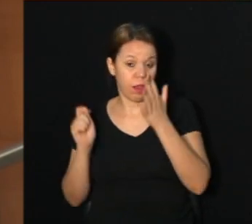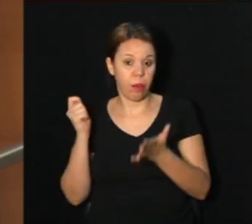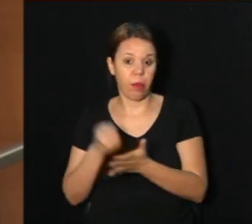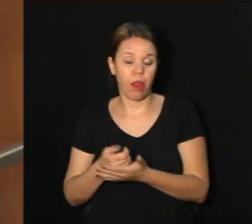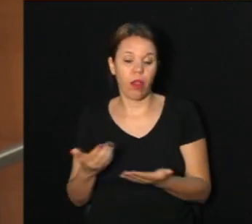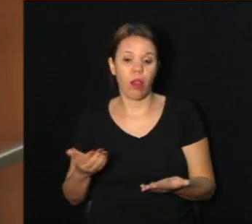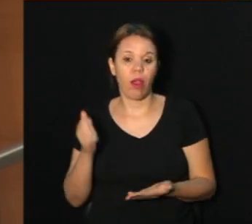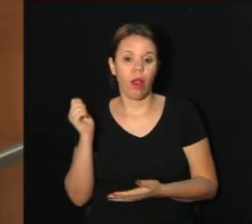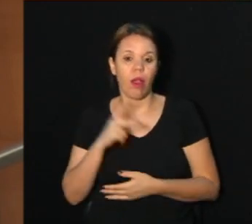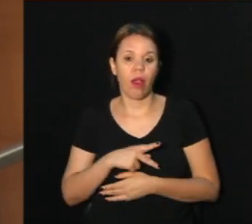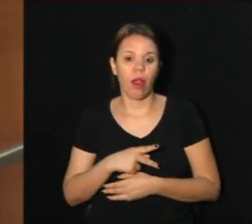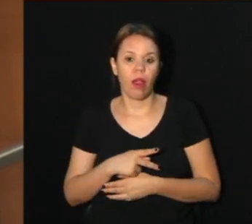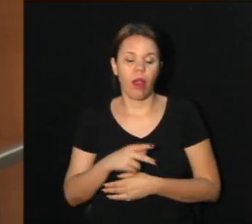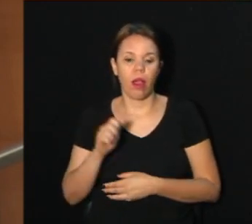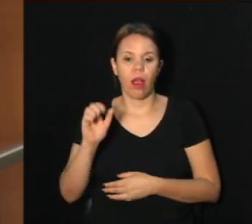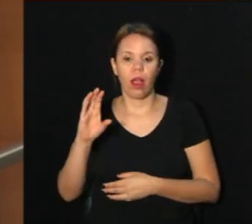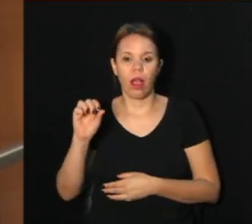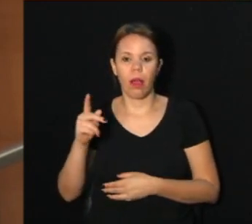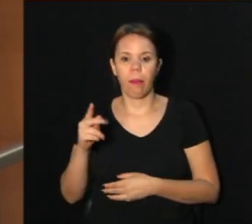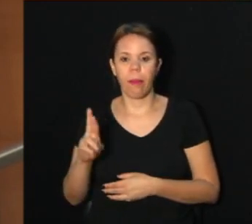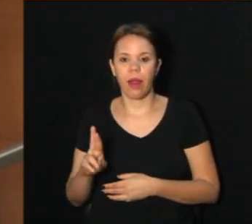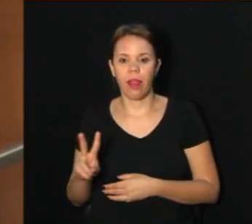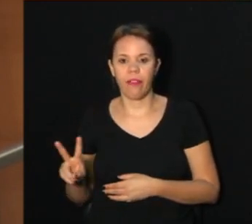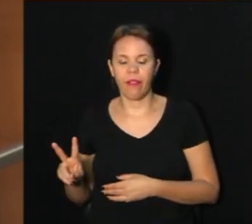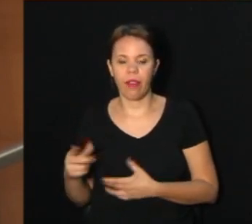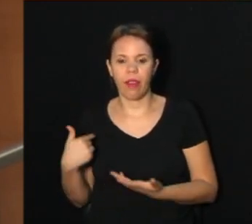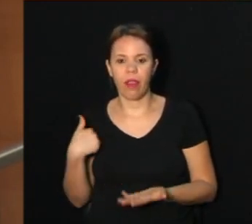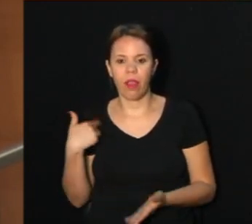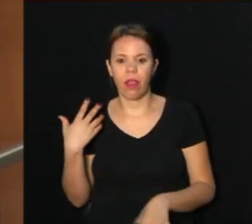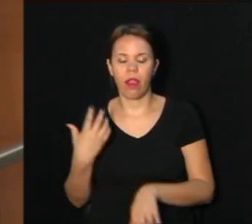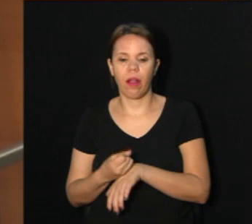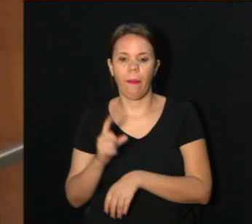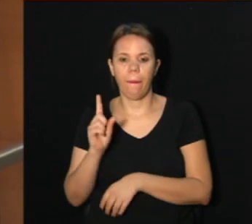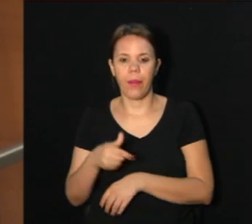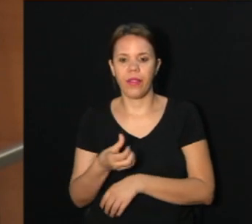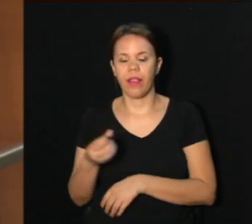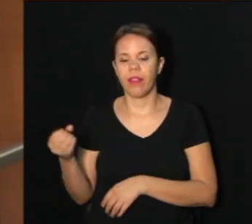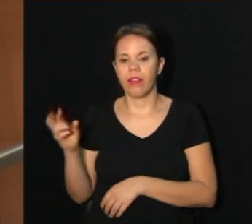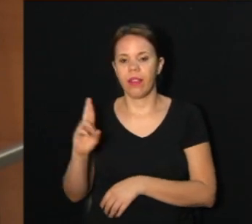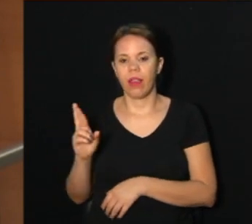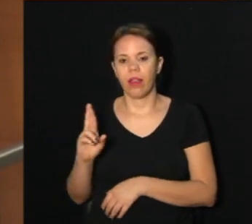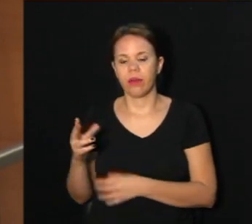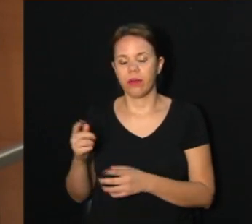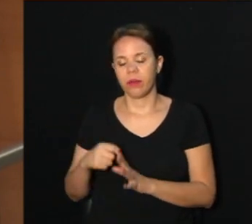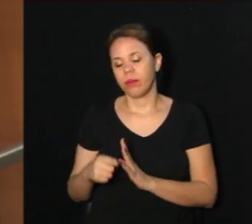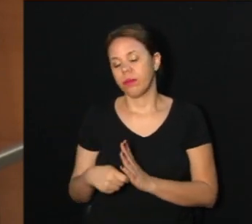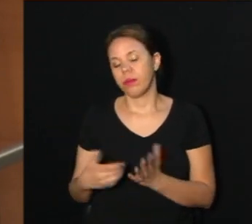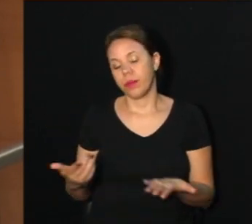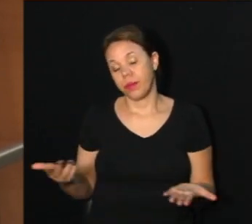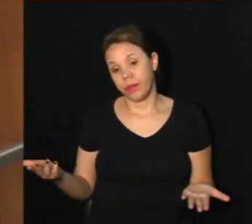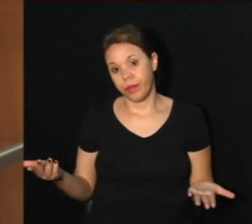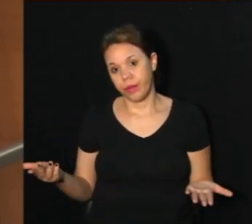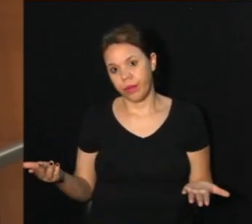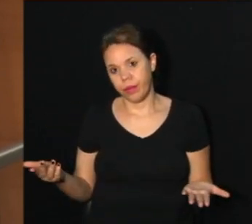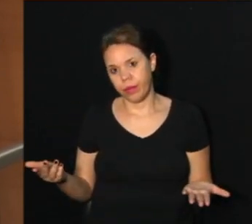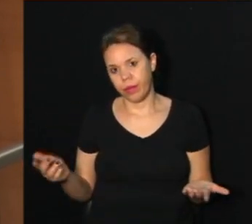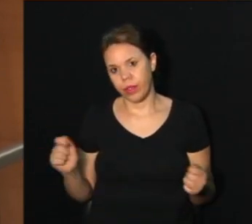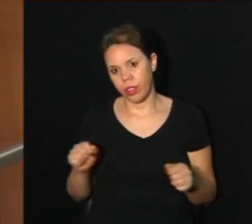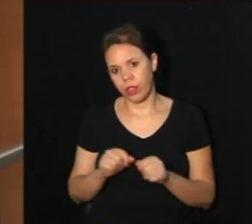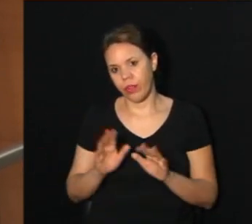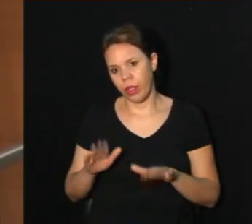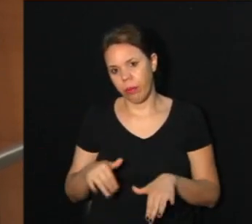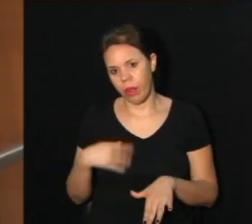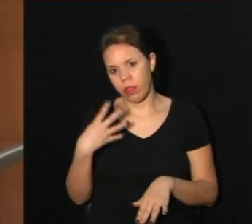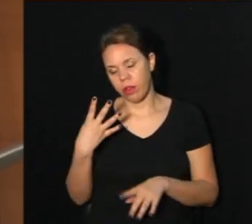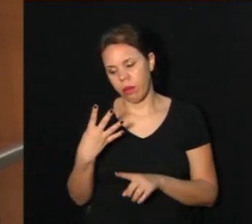como aposentado ao Camprev. Só aí eu deixei de receber R$1.600 por mês. Muito bem. Poderia ter ficado mais